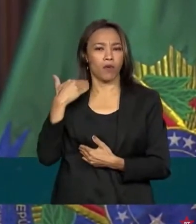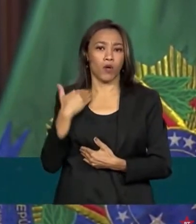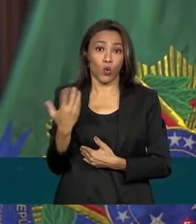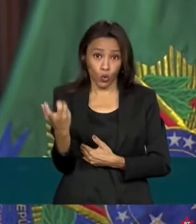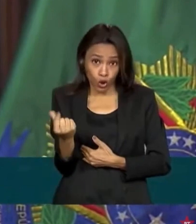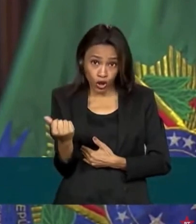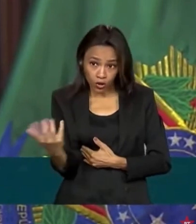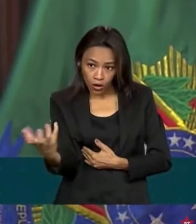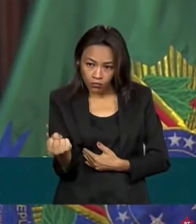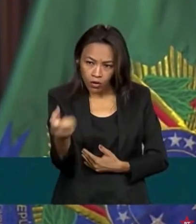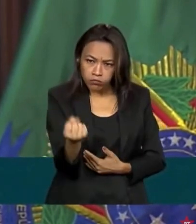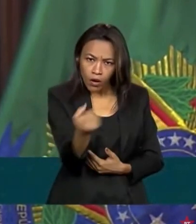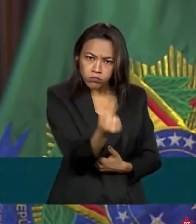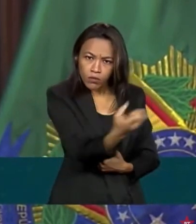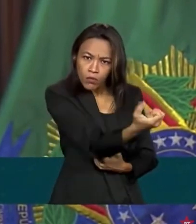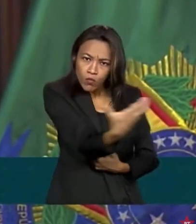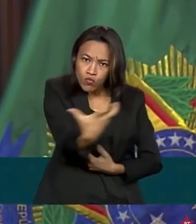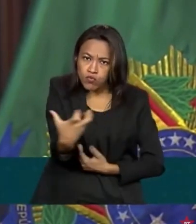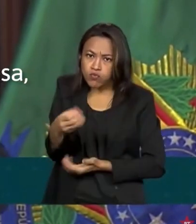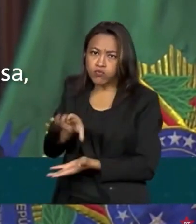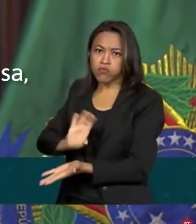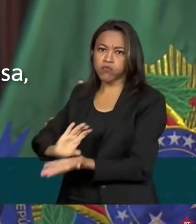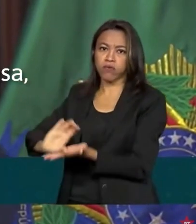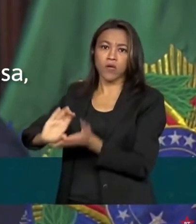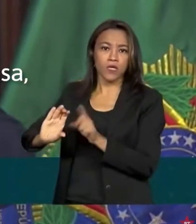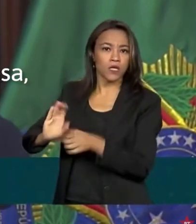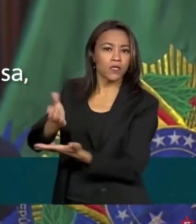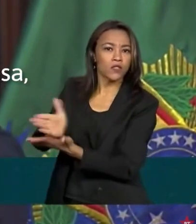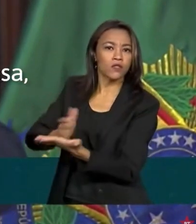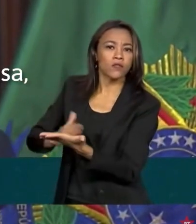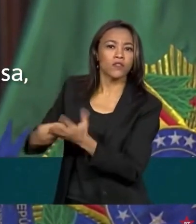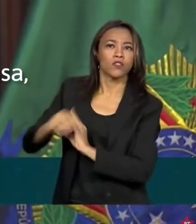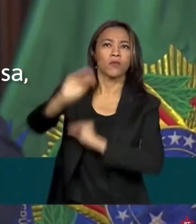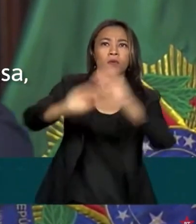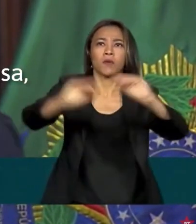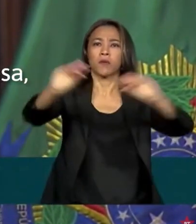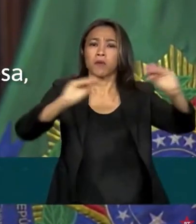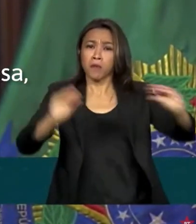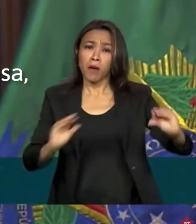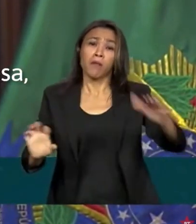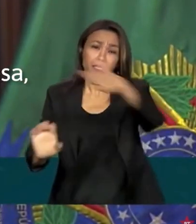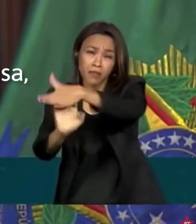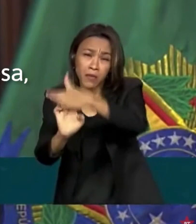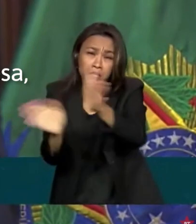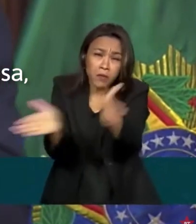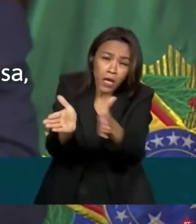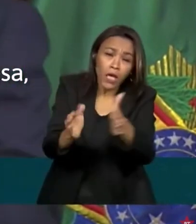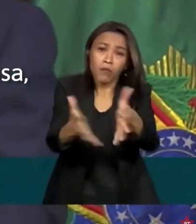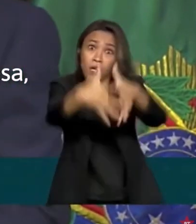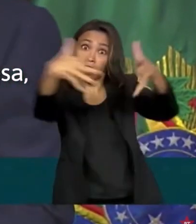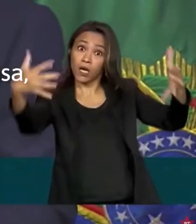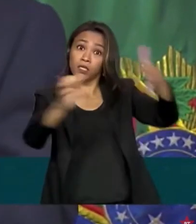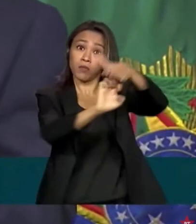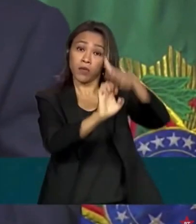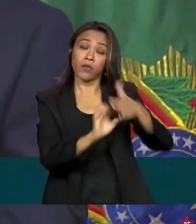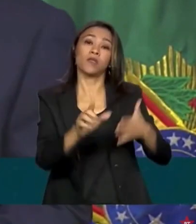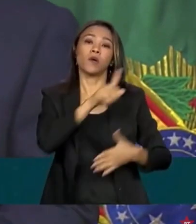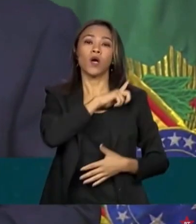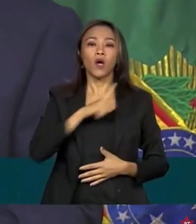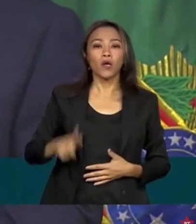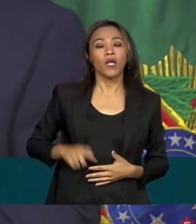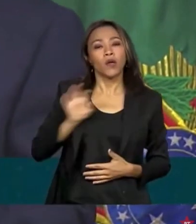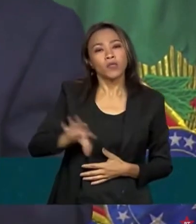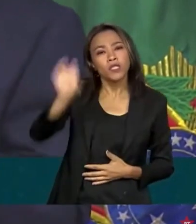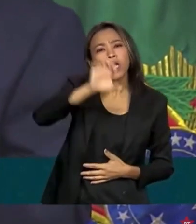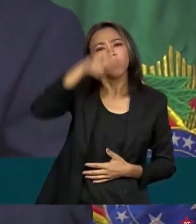BNDES captar, ele tem que ser repartido com investimento para pequena e média empresa, para grande empresa, para governadores e para